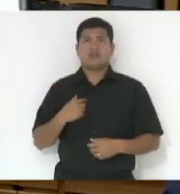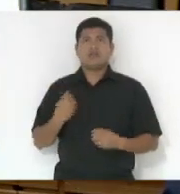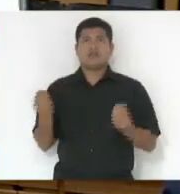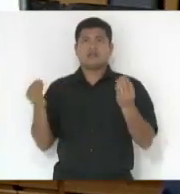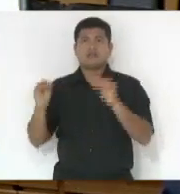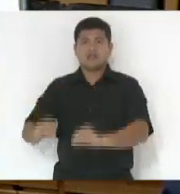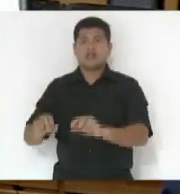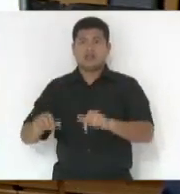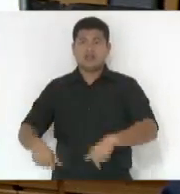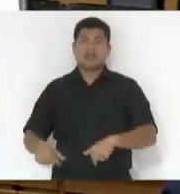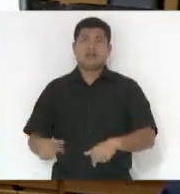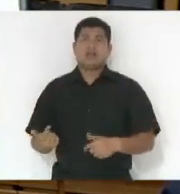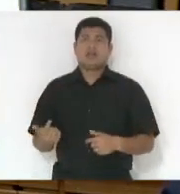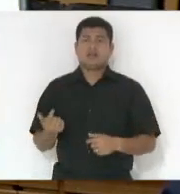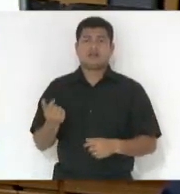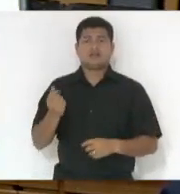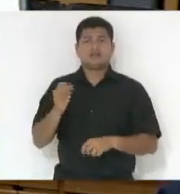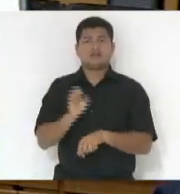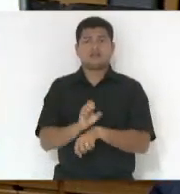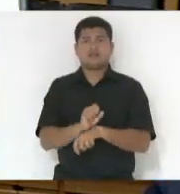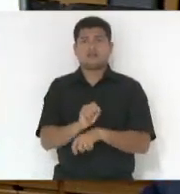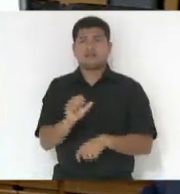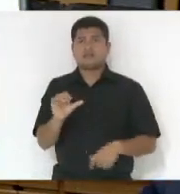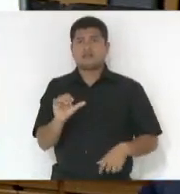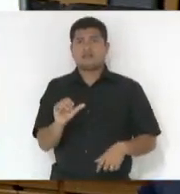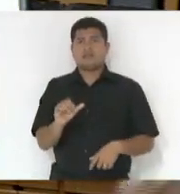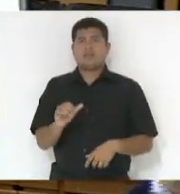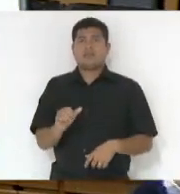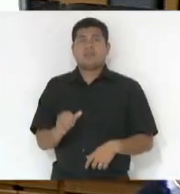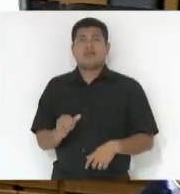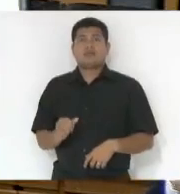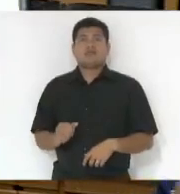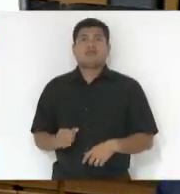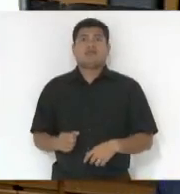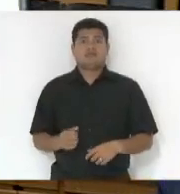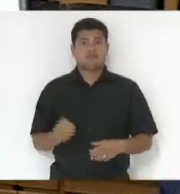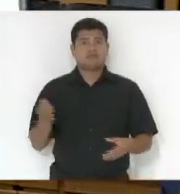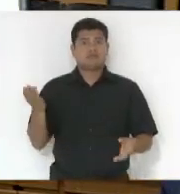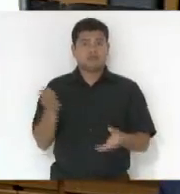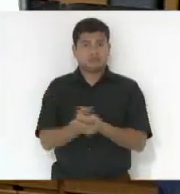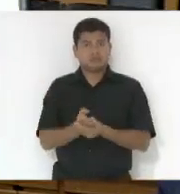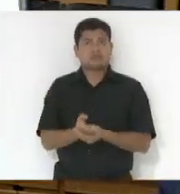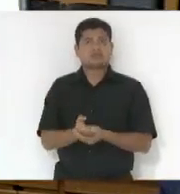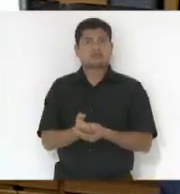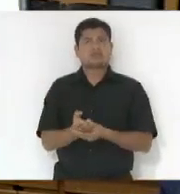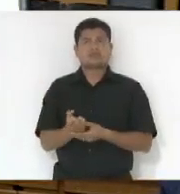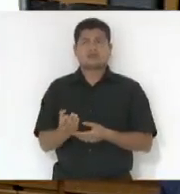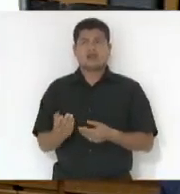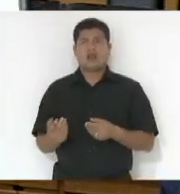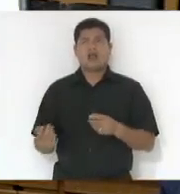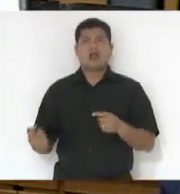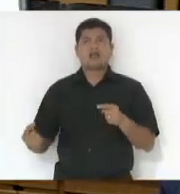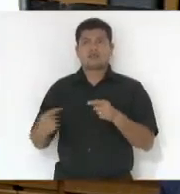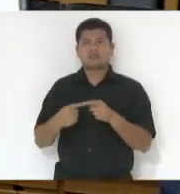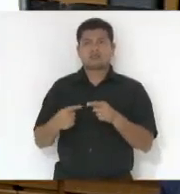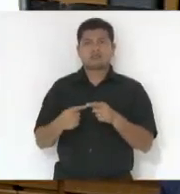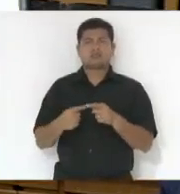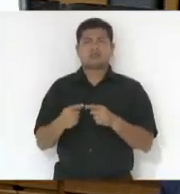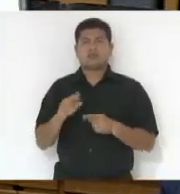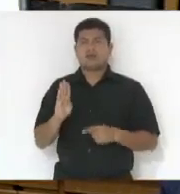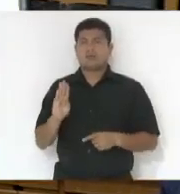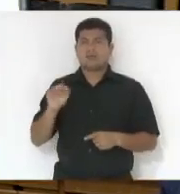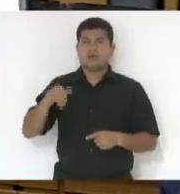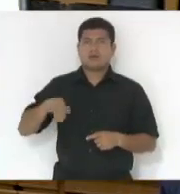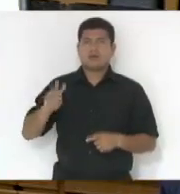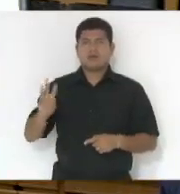Catarina. Todos os estados queriam. O estado fez um protocolo de intenções com a BMW, que está lá, arquivado